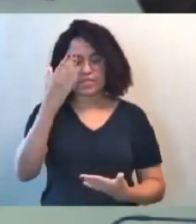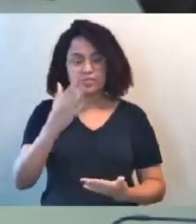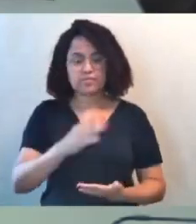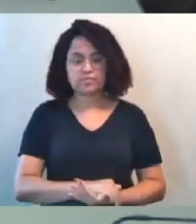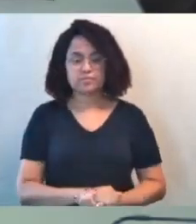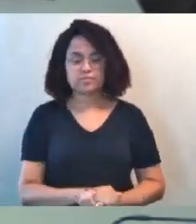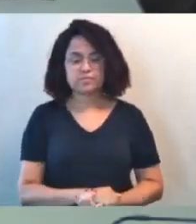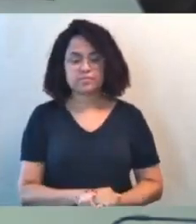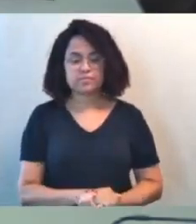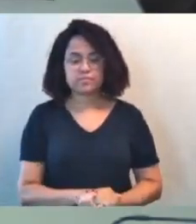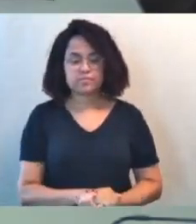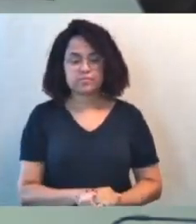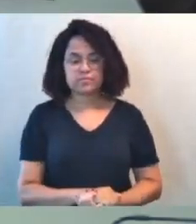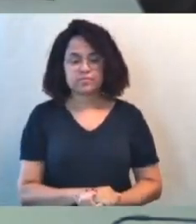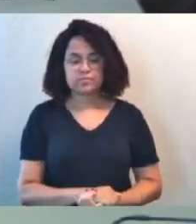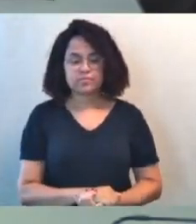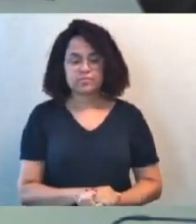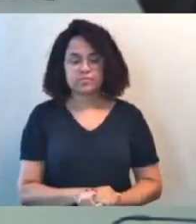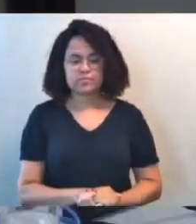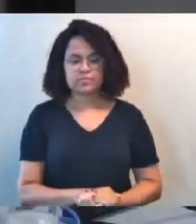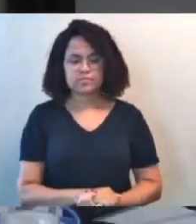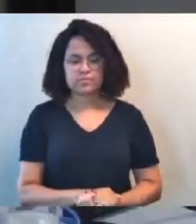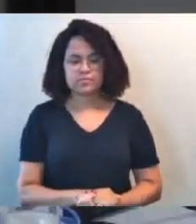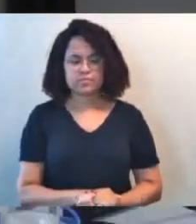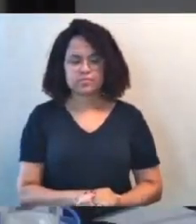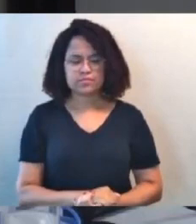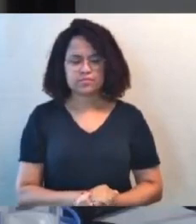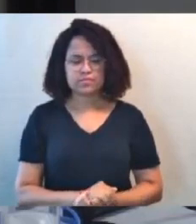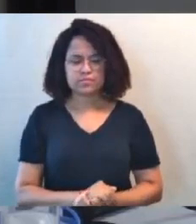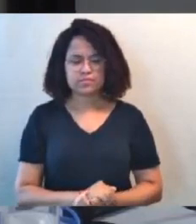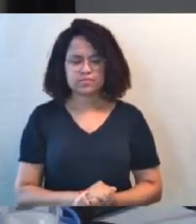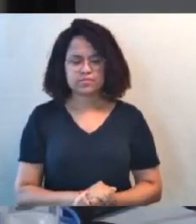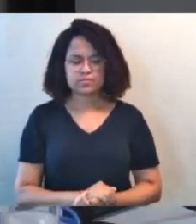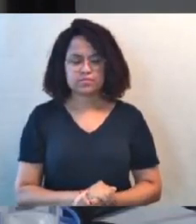André, eu vou finalizar também aqui a minha última questão.